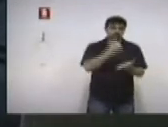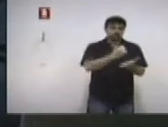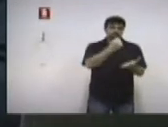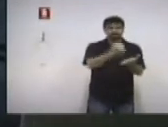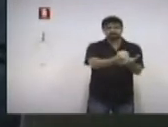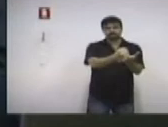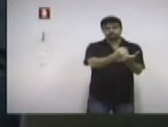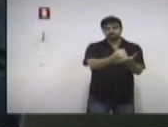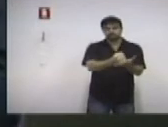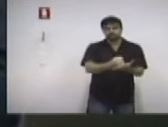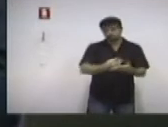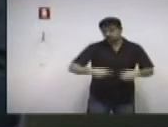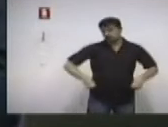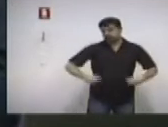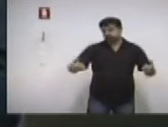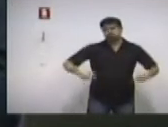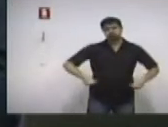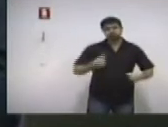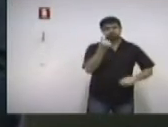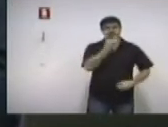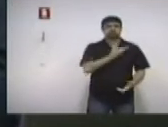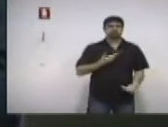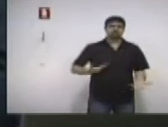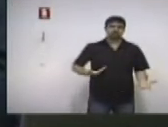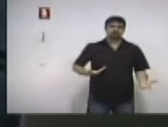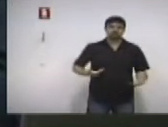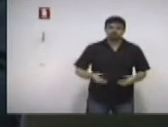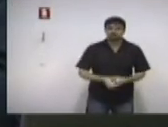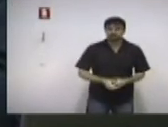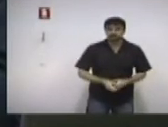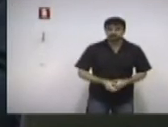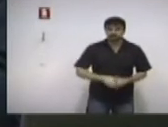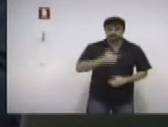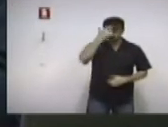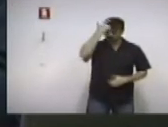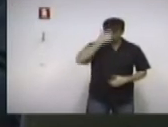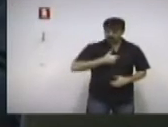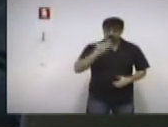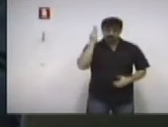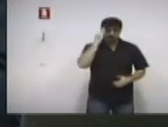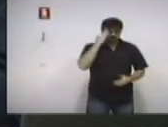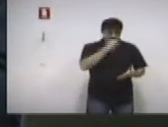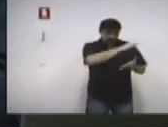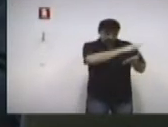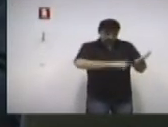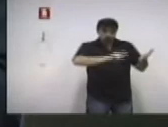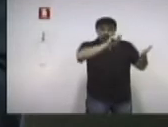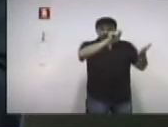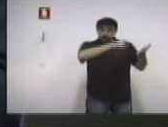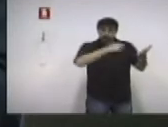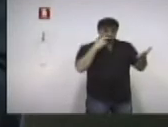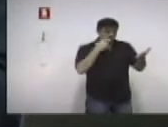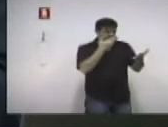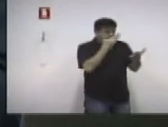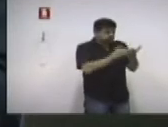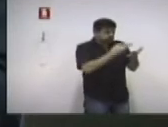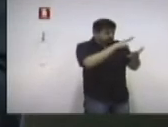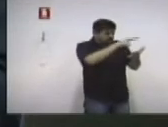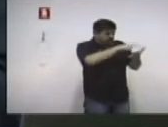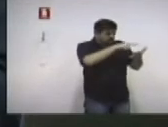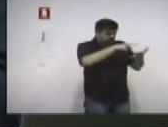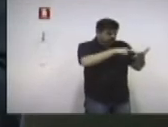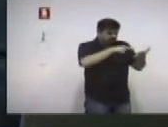pagamento então é incumprimento ao termo de ajustamento de Conduta e